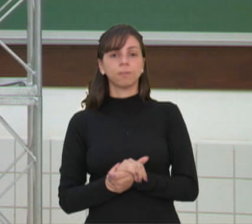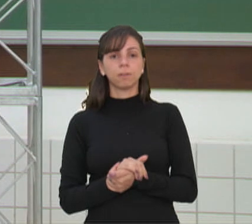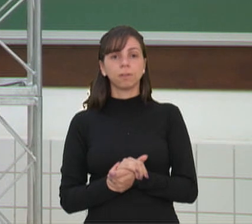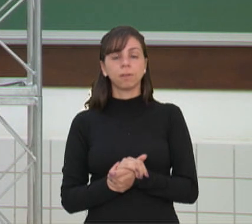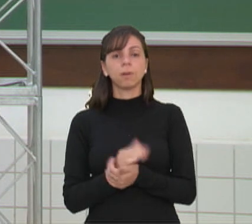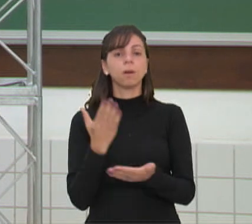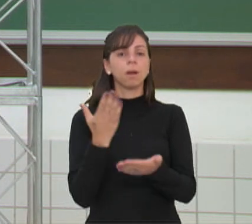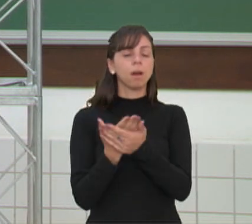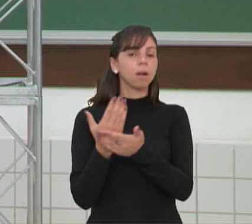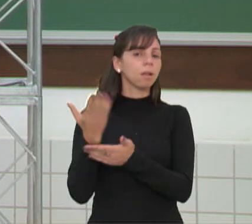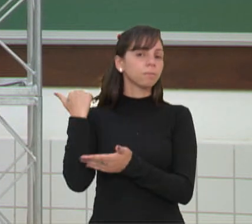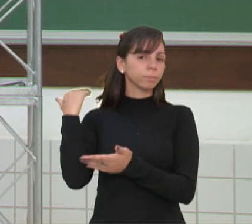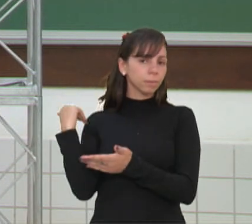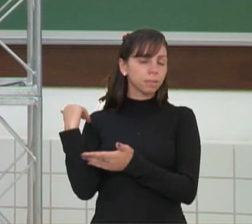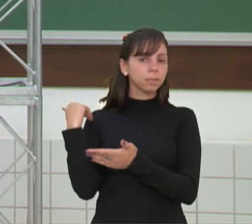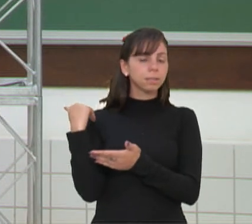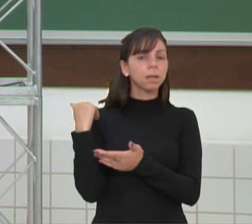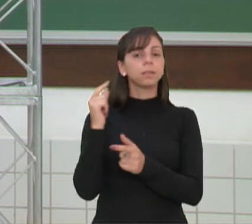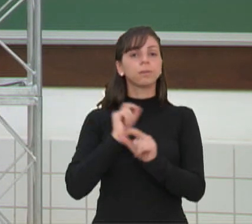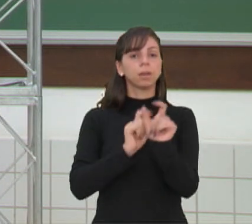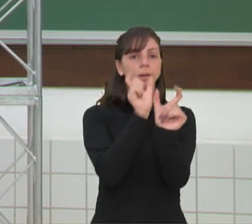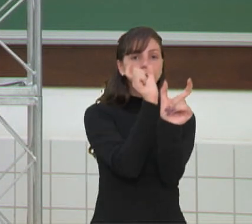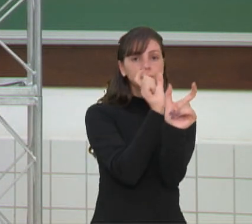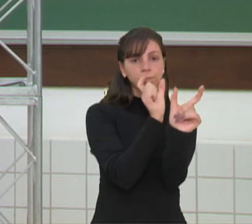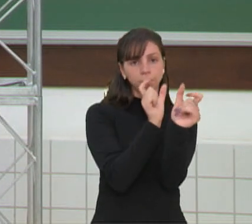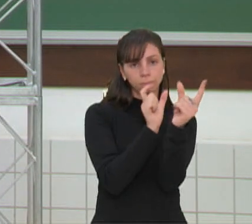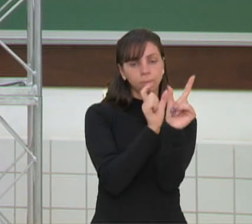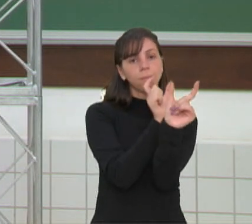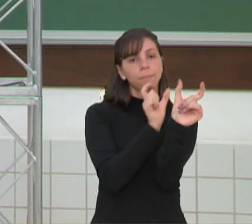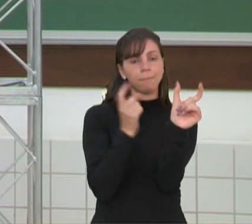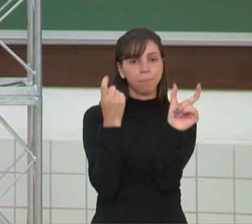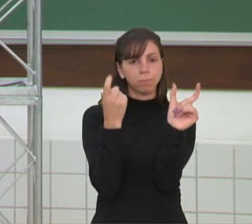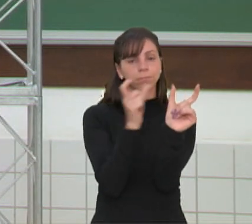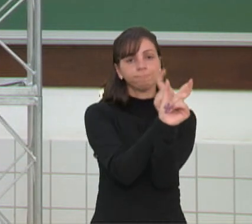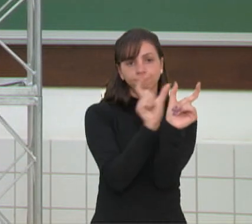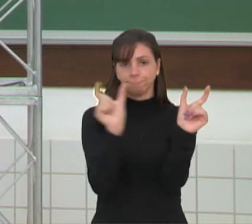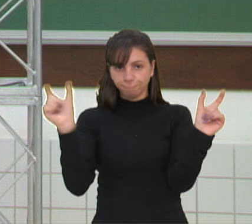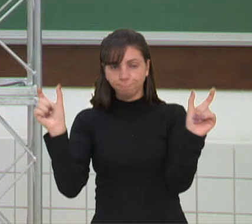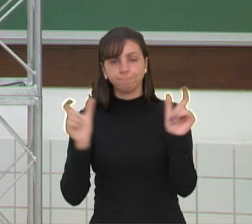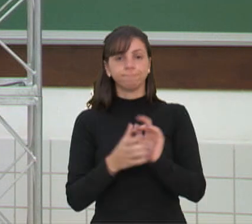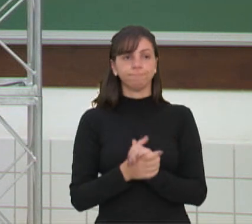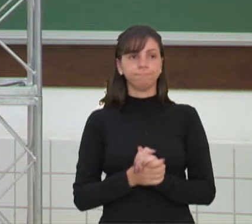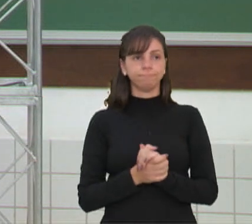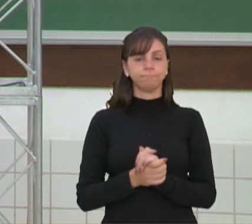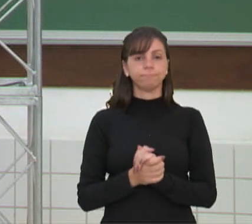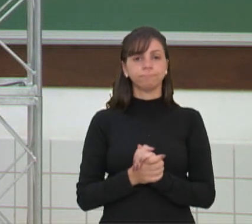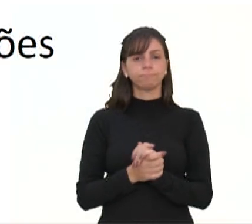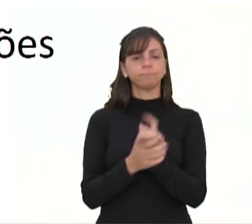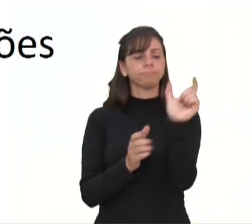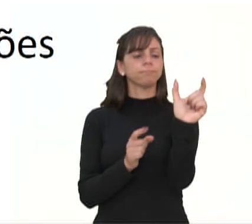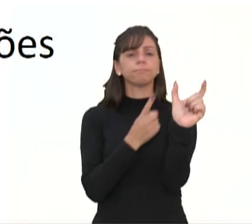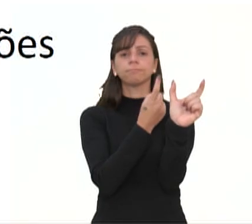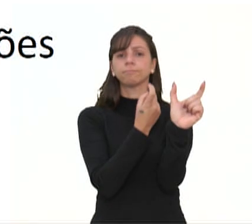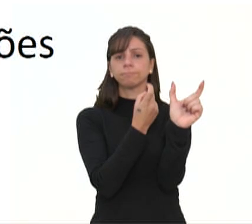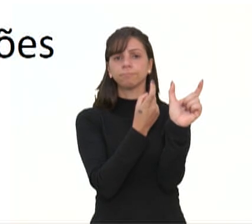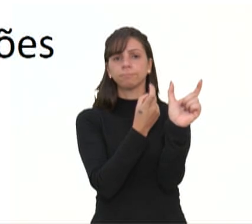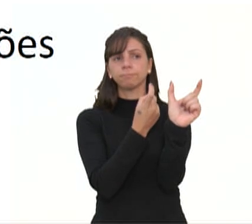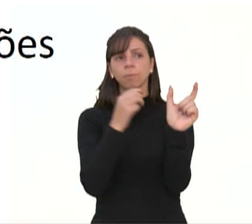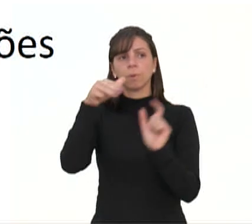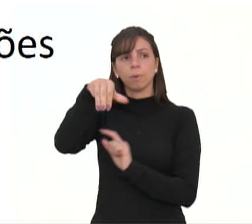anteriormente até chegarmos aí na aula última que nós tivemos, tá bom? Então, o que nós vimos anteriormente?